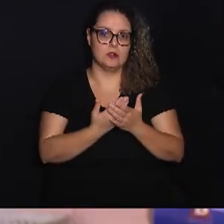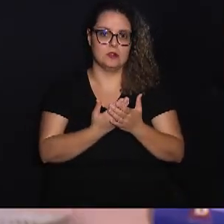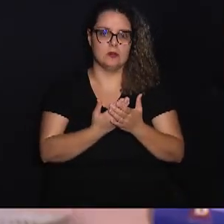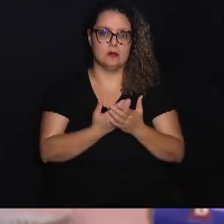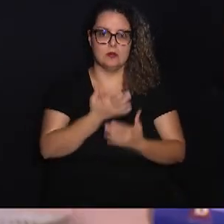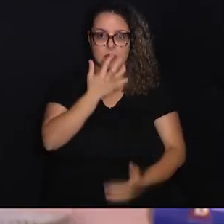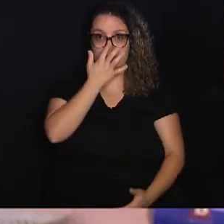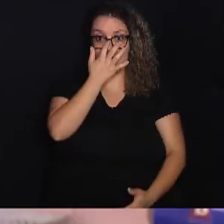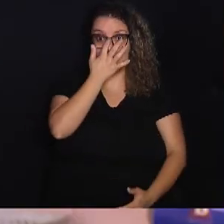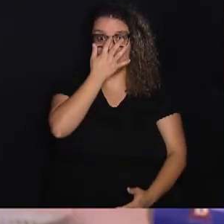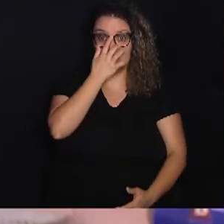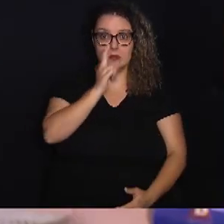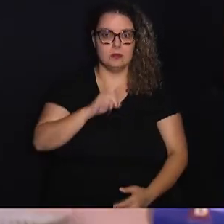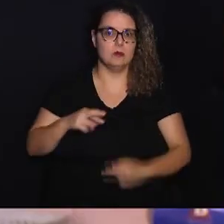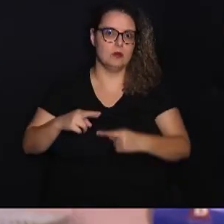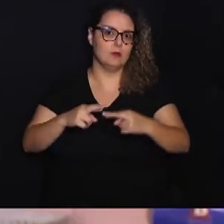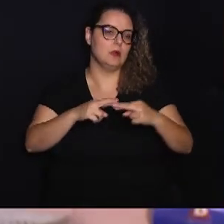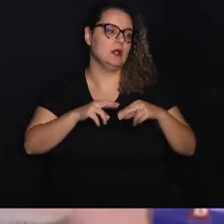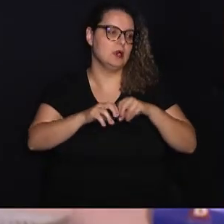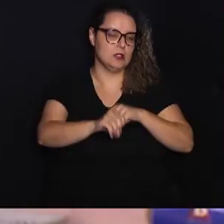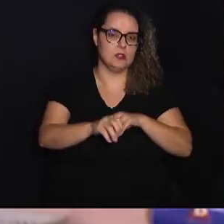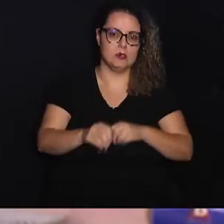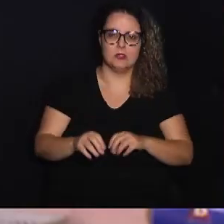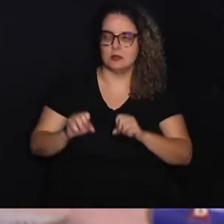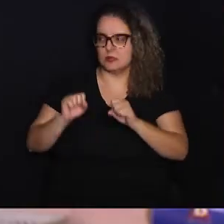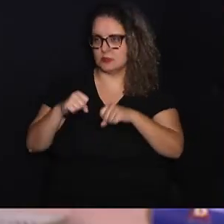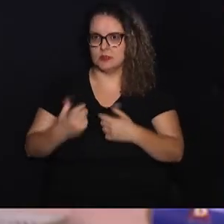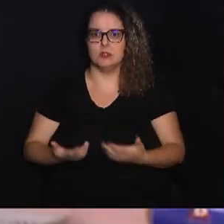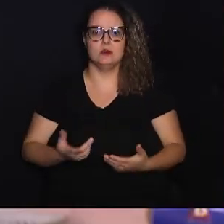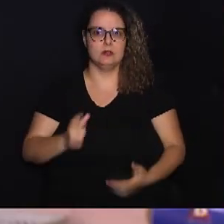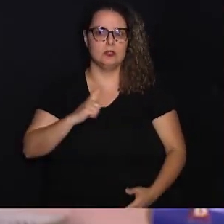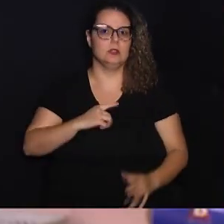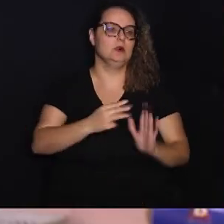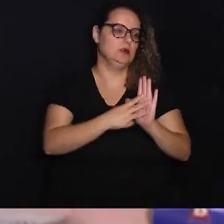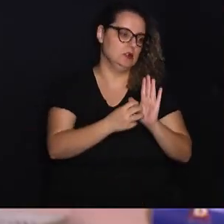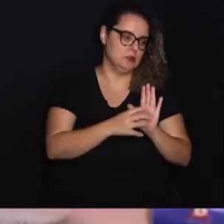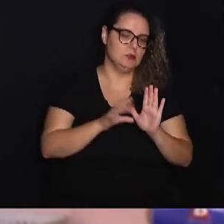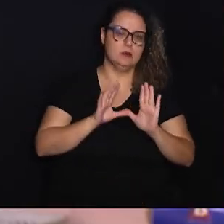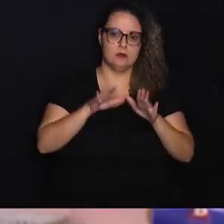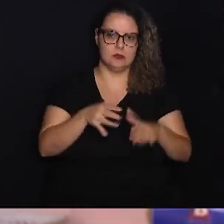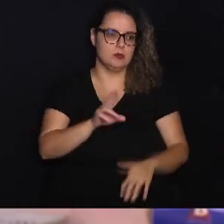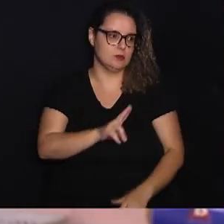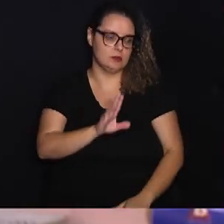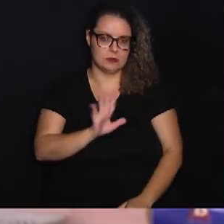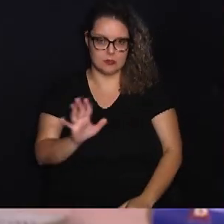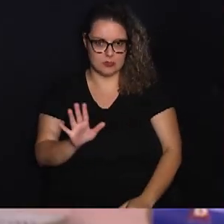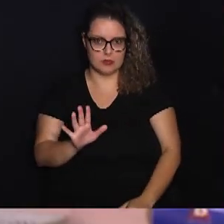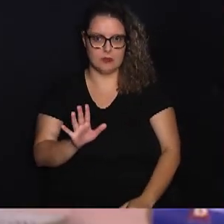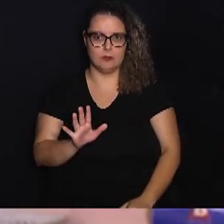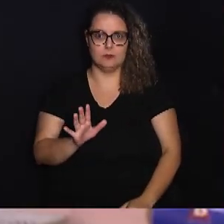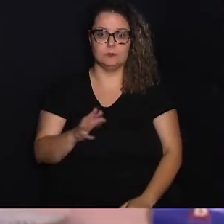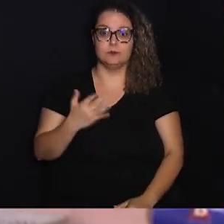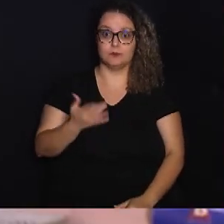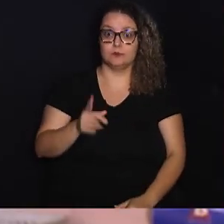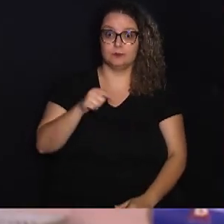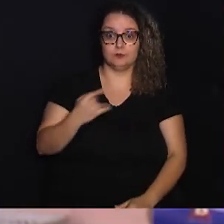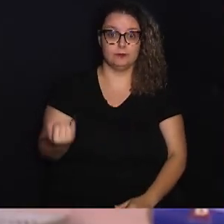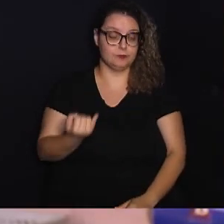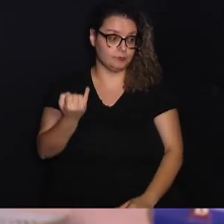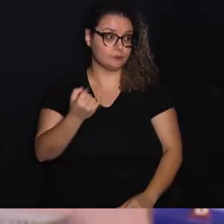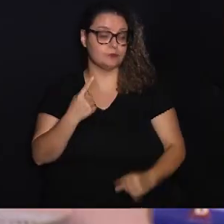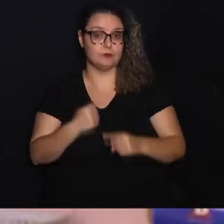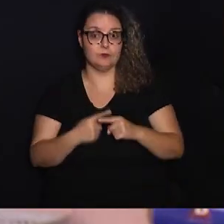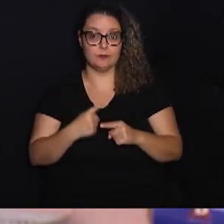é uma rede de ensino, né, que você tem um método que se aplica. E isso é muito interessante,